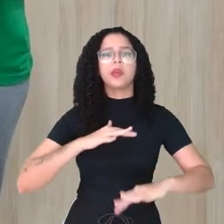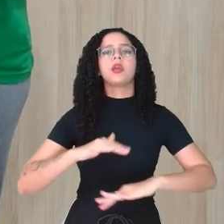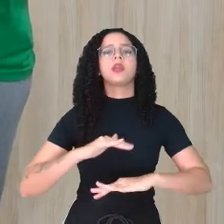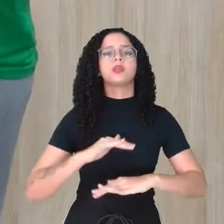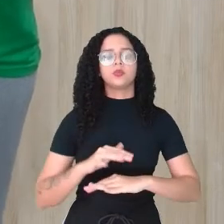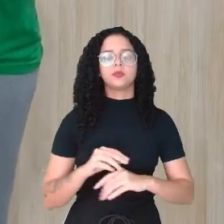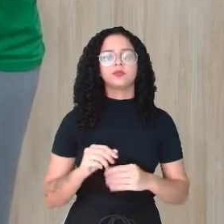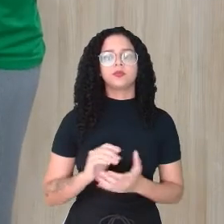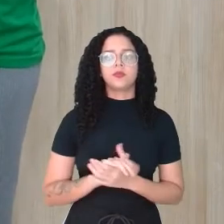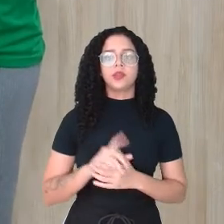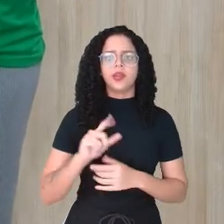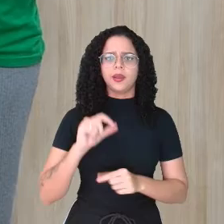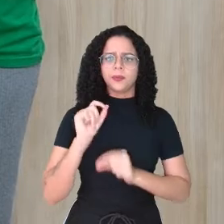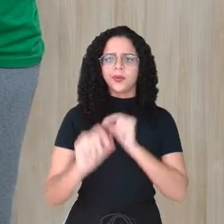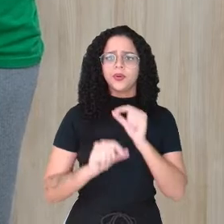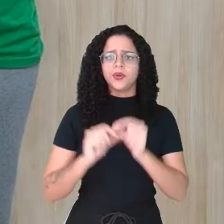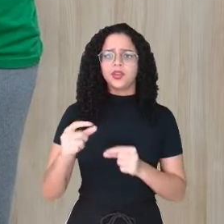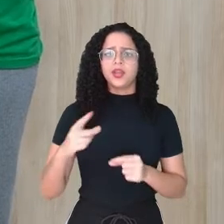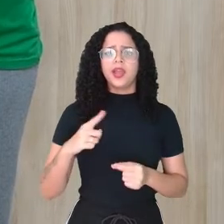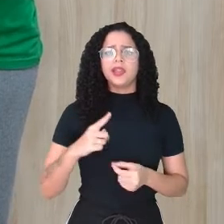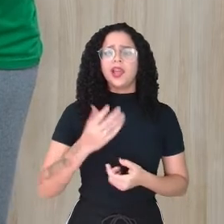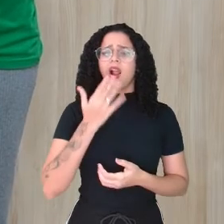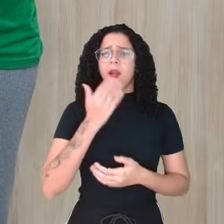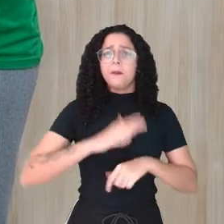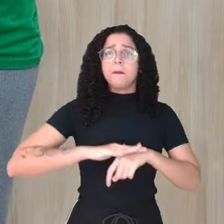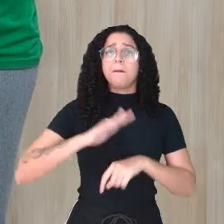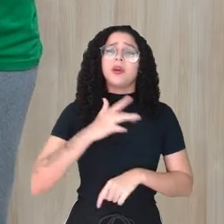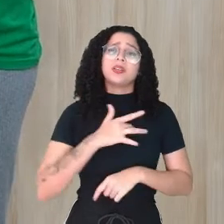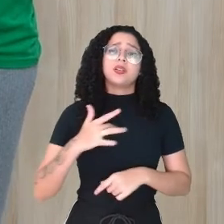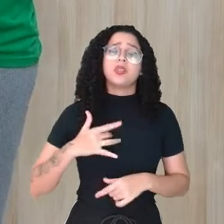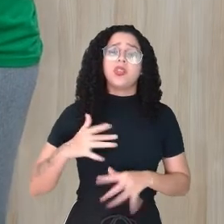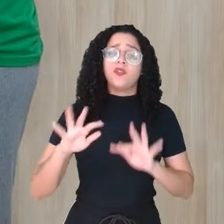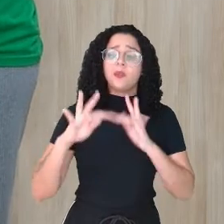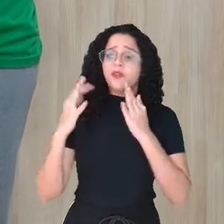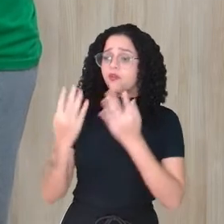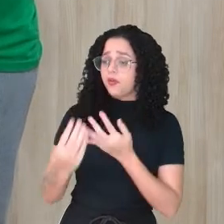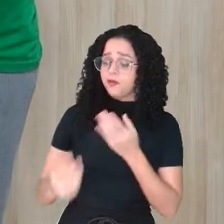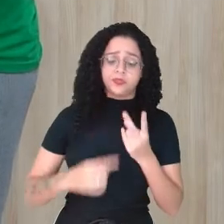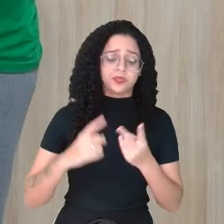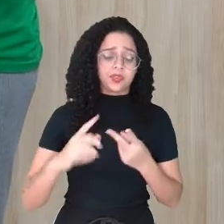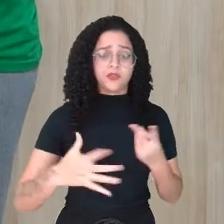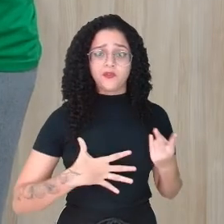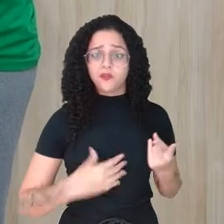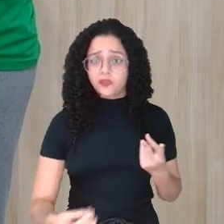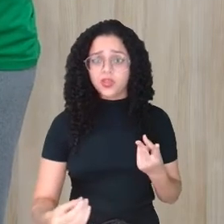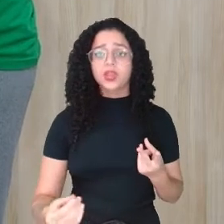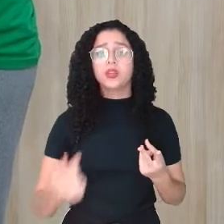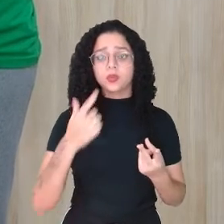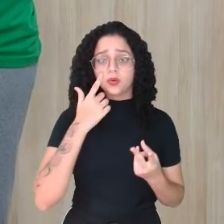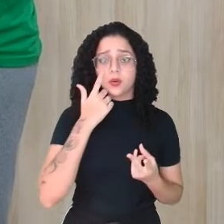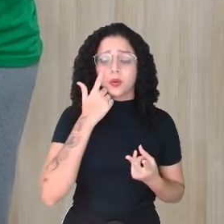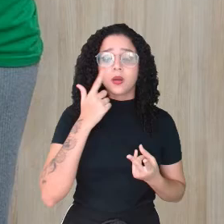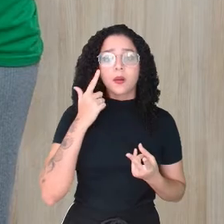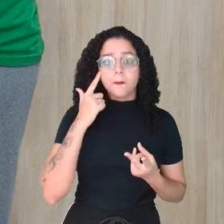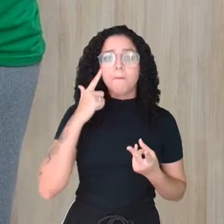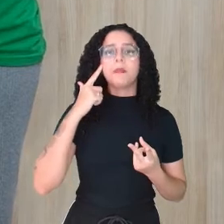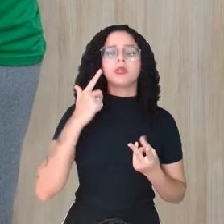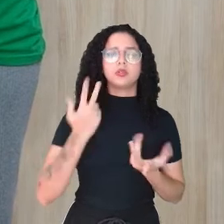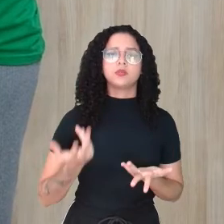agroecologia, é justamente para trazer um alimento mais saudável para a família, para os seus filhos, né? Pensando nessa questão. E